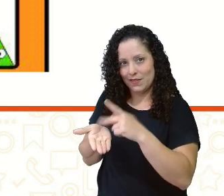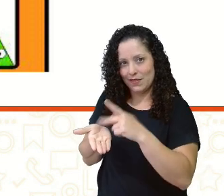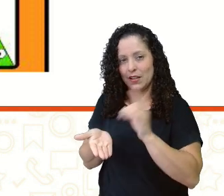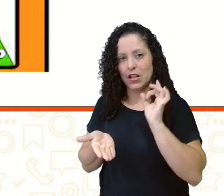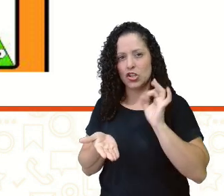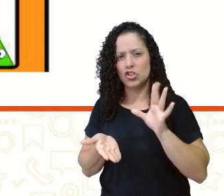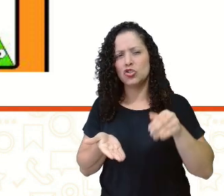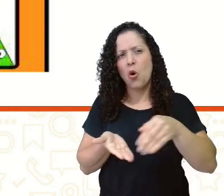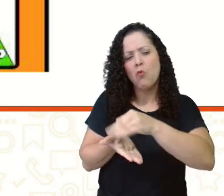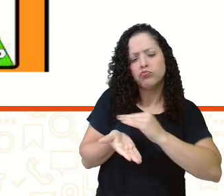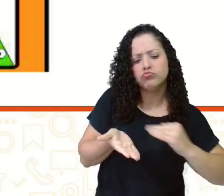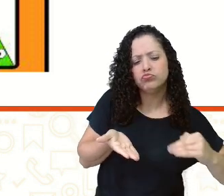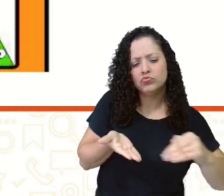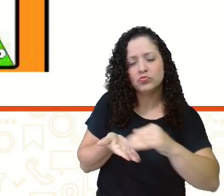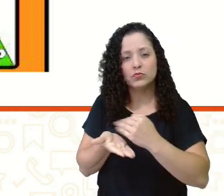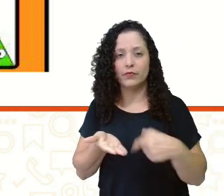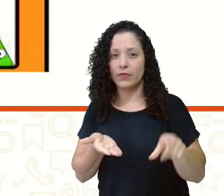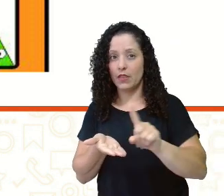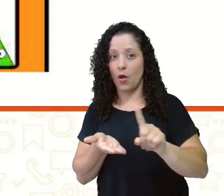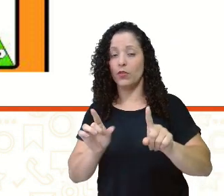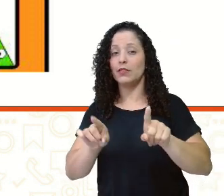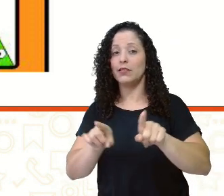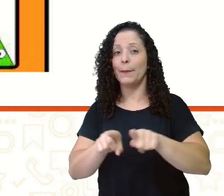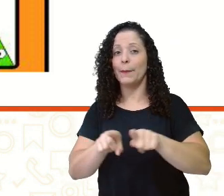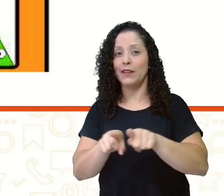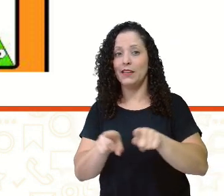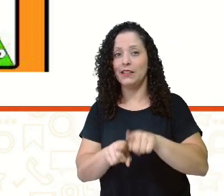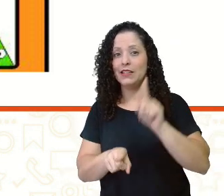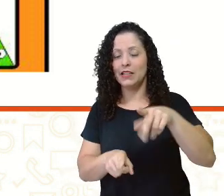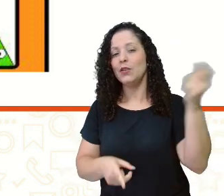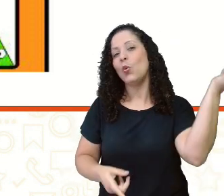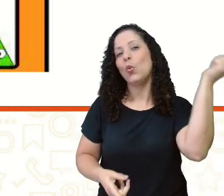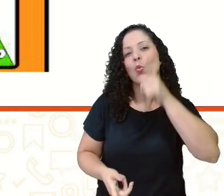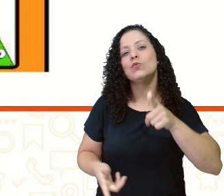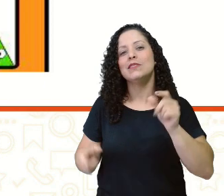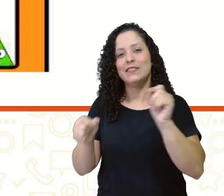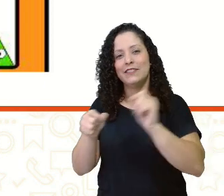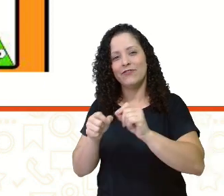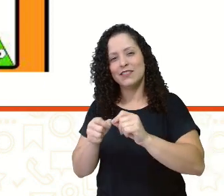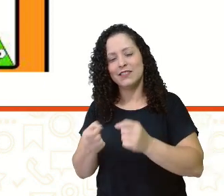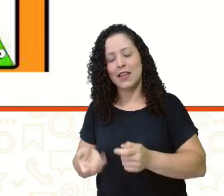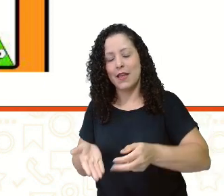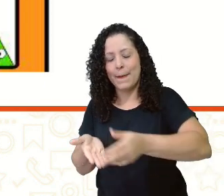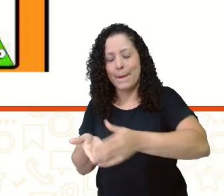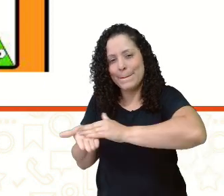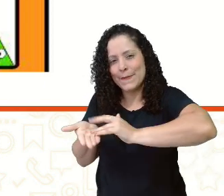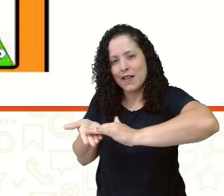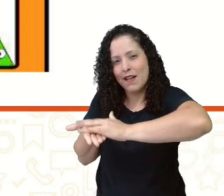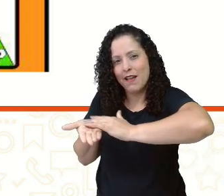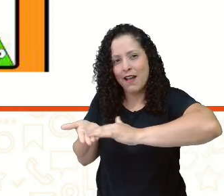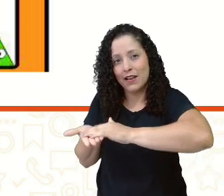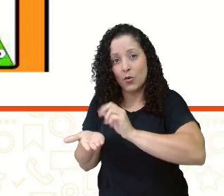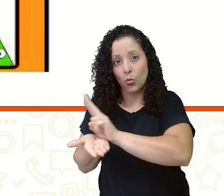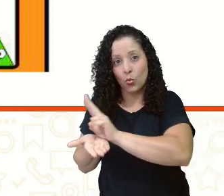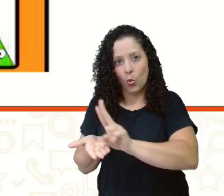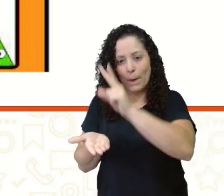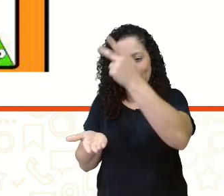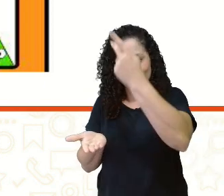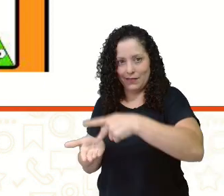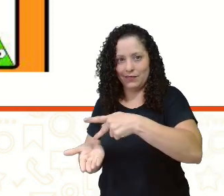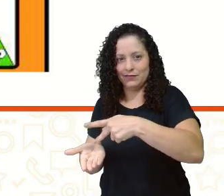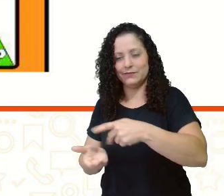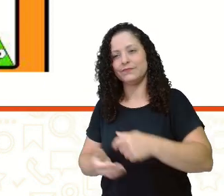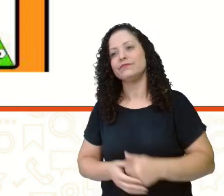só o reconhecimento da própria figura, mas que ele possa representar em braille, né, o nome da figura. Então, a gente tem aí